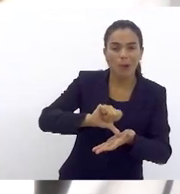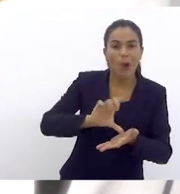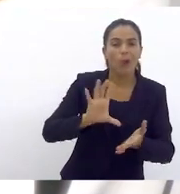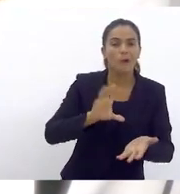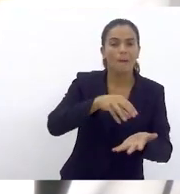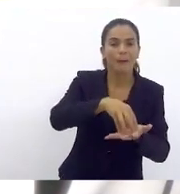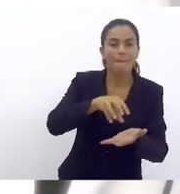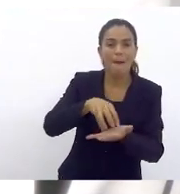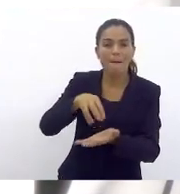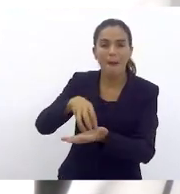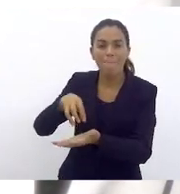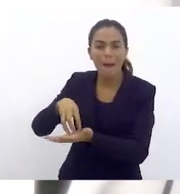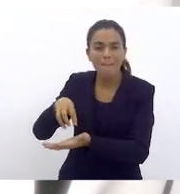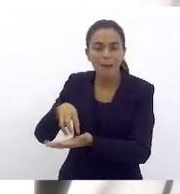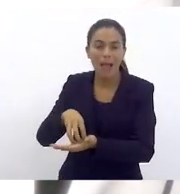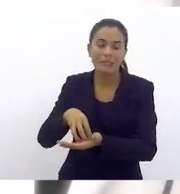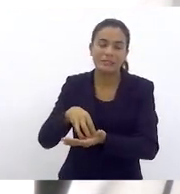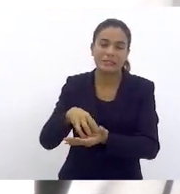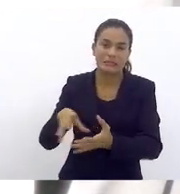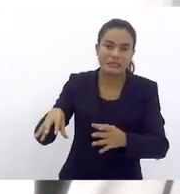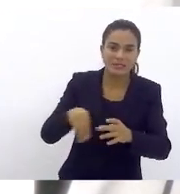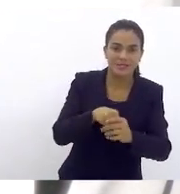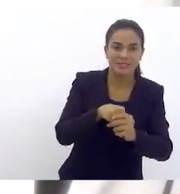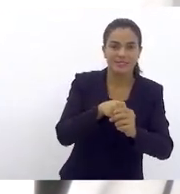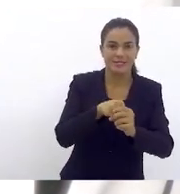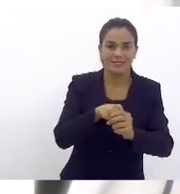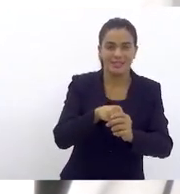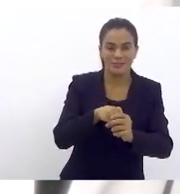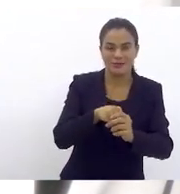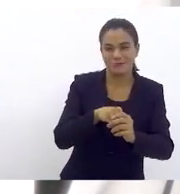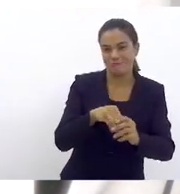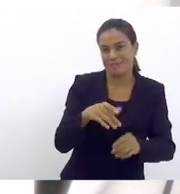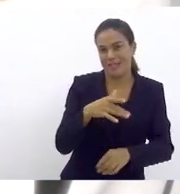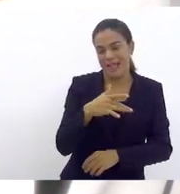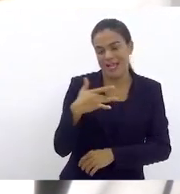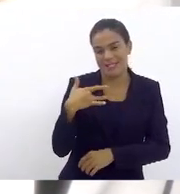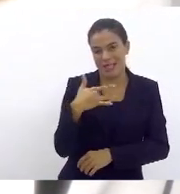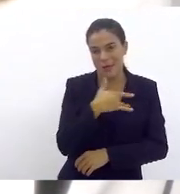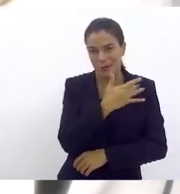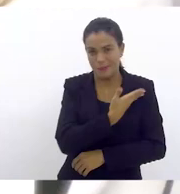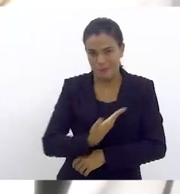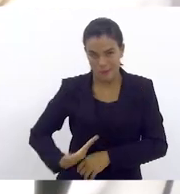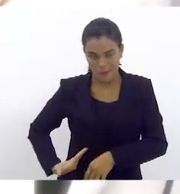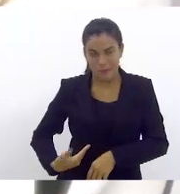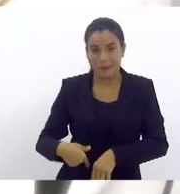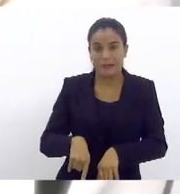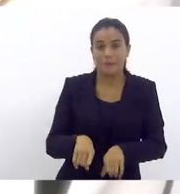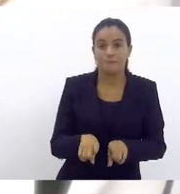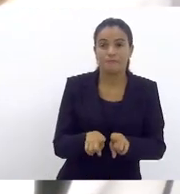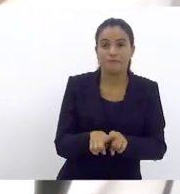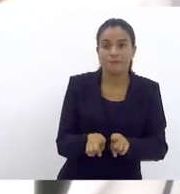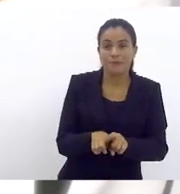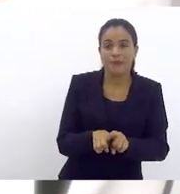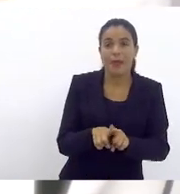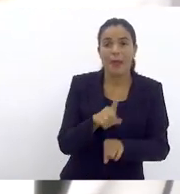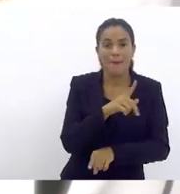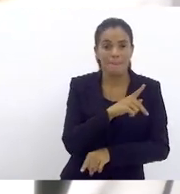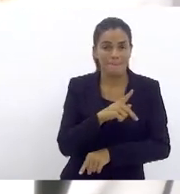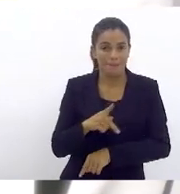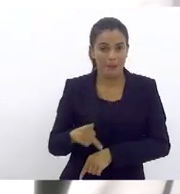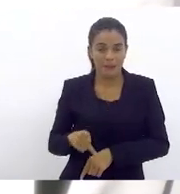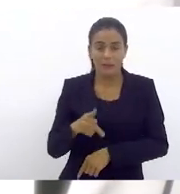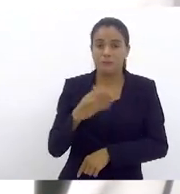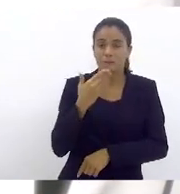e uma das nossas reuniões do fórum permanente que hoje é a presidência incumbiu-me como deputada